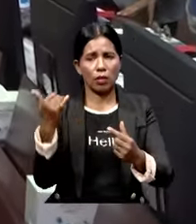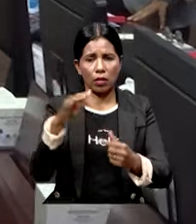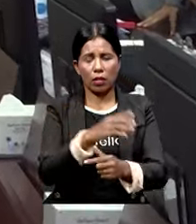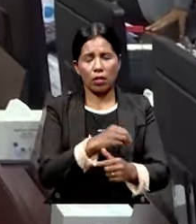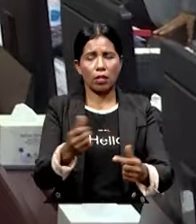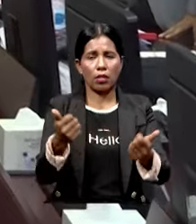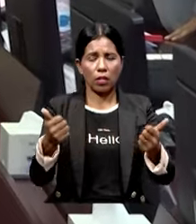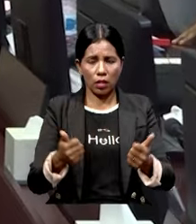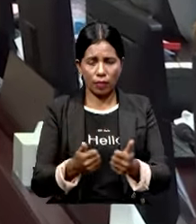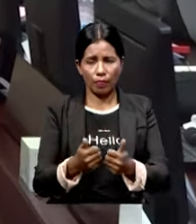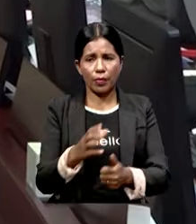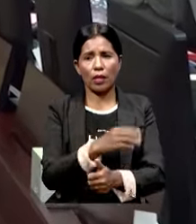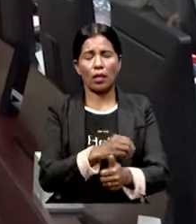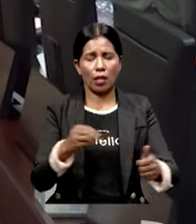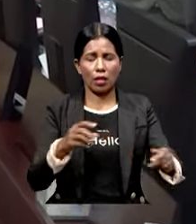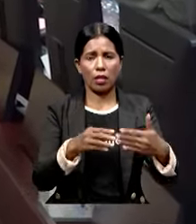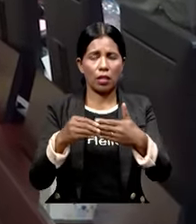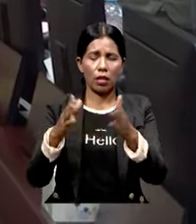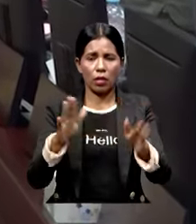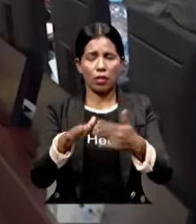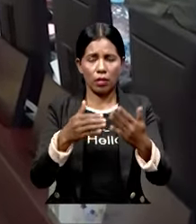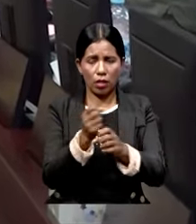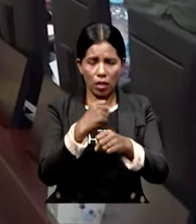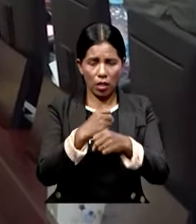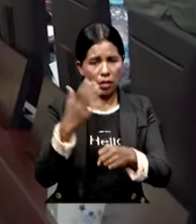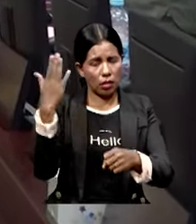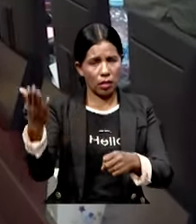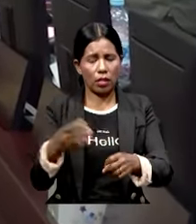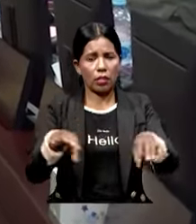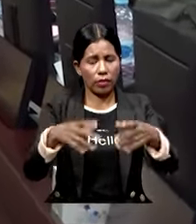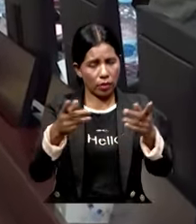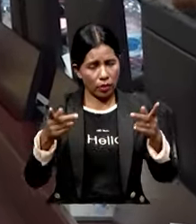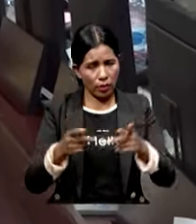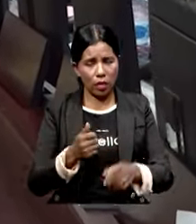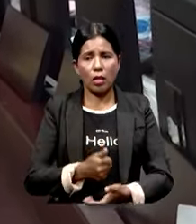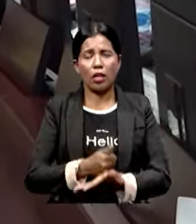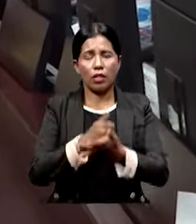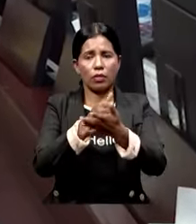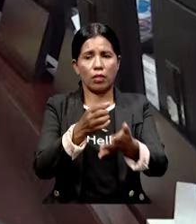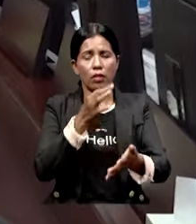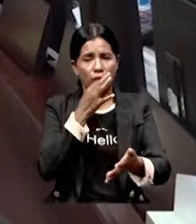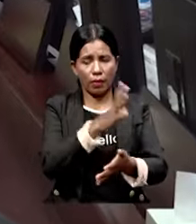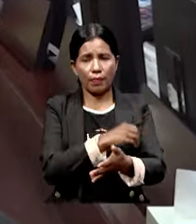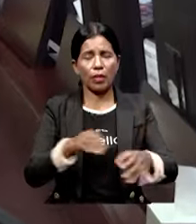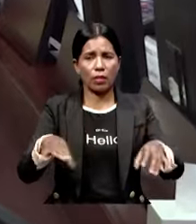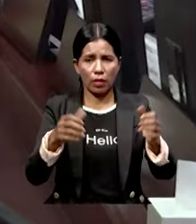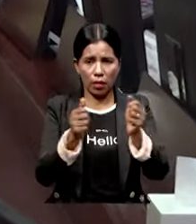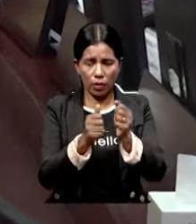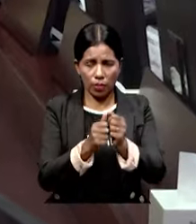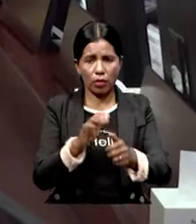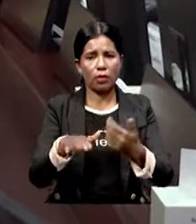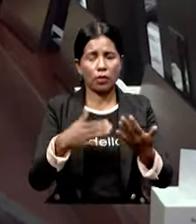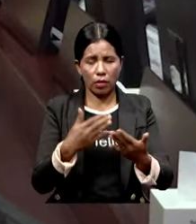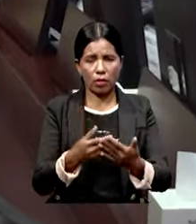autoridade local Sira, na organização internacional Sira Halaudadão e terreno e assistência humanitária no ia coordenação no esforço Sira,